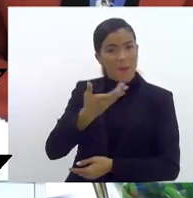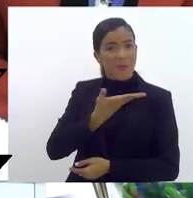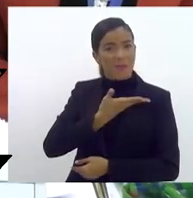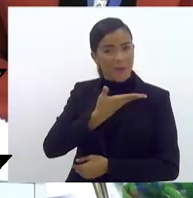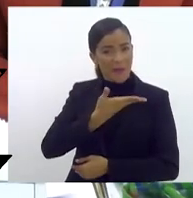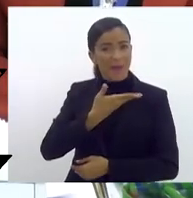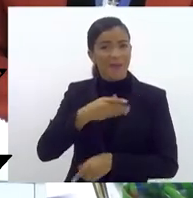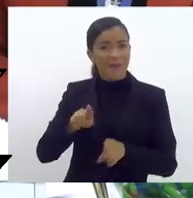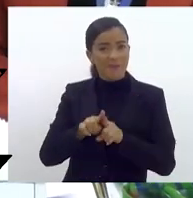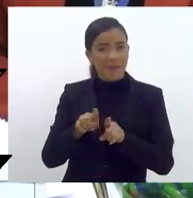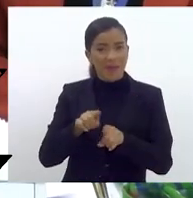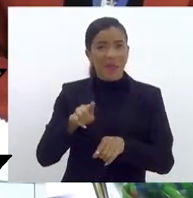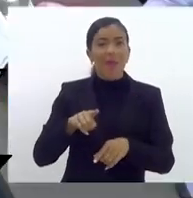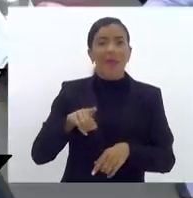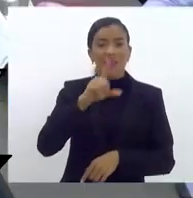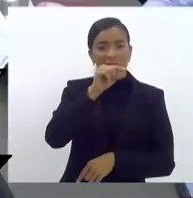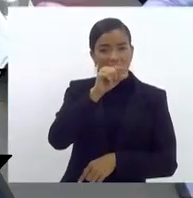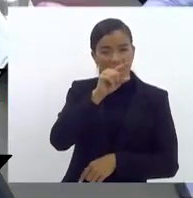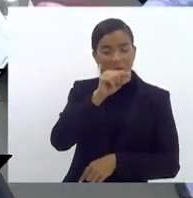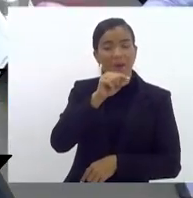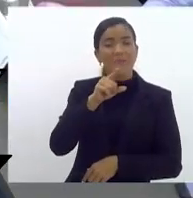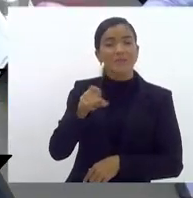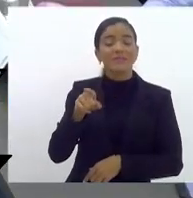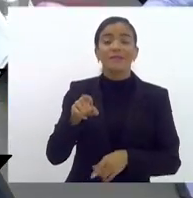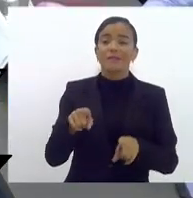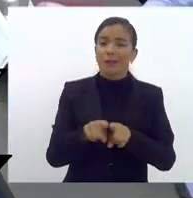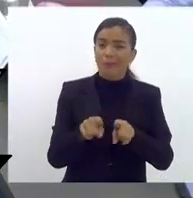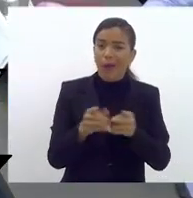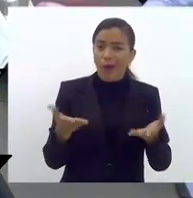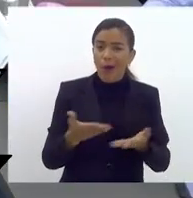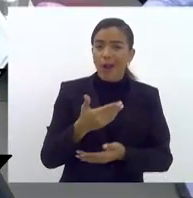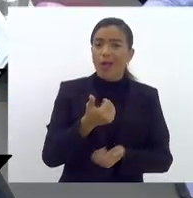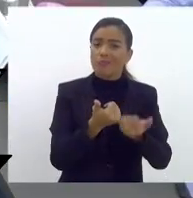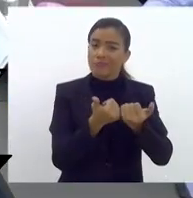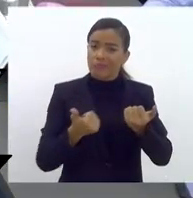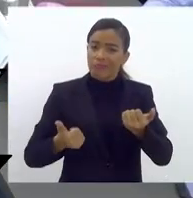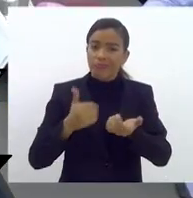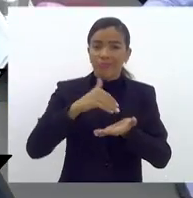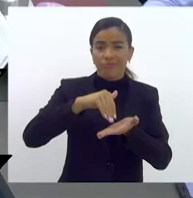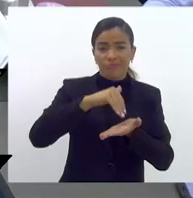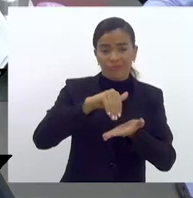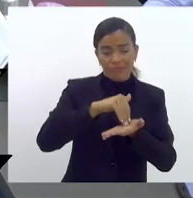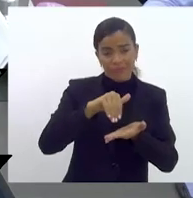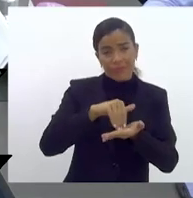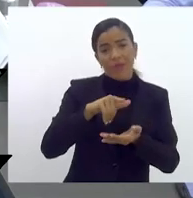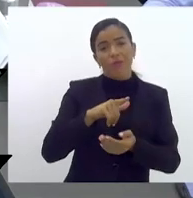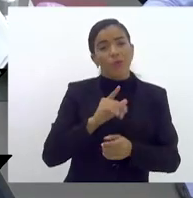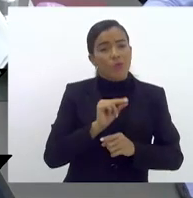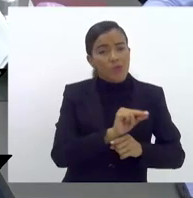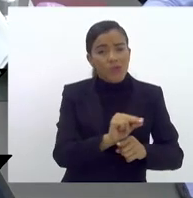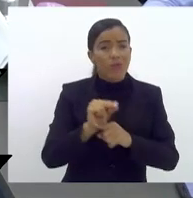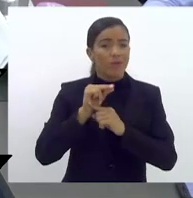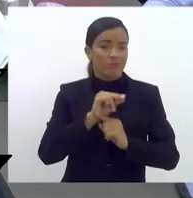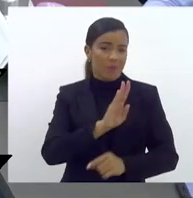Nilópolis e hoje está como subsecretário lá de estado cuidando da baixar o Fluminense o cara muito capacitado